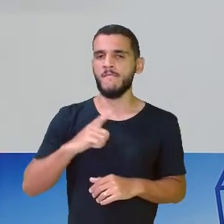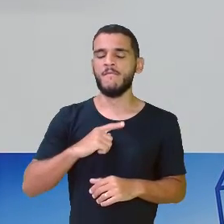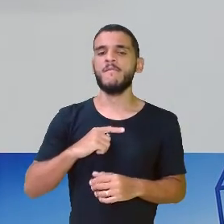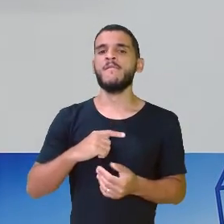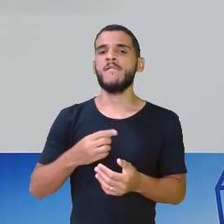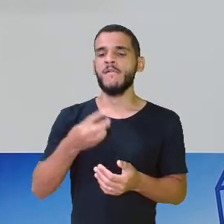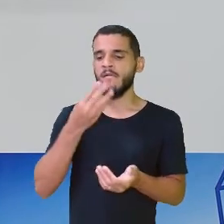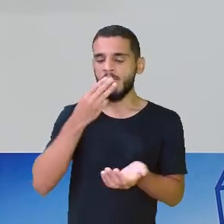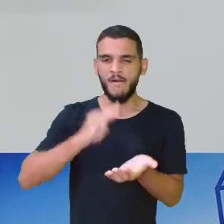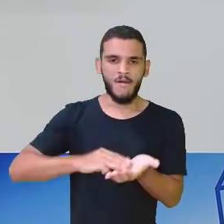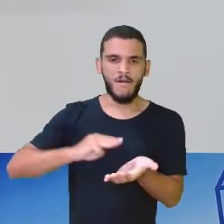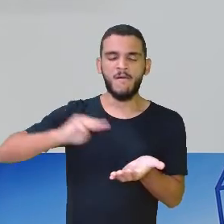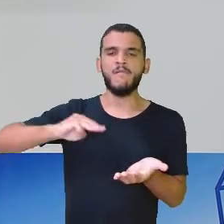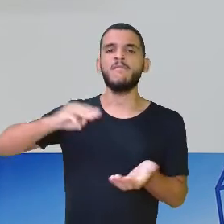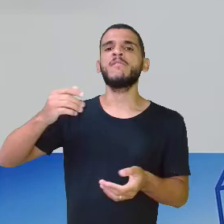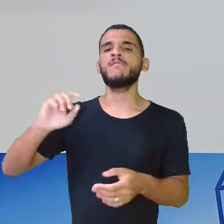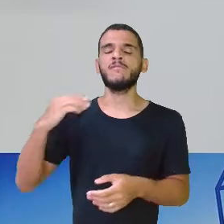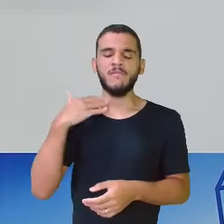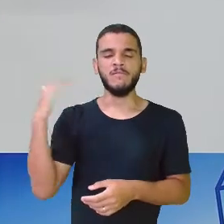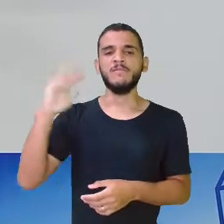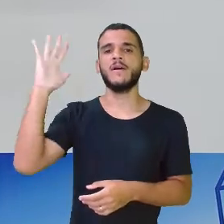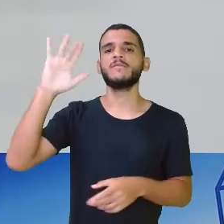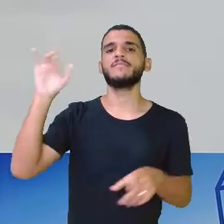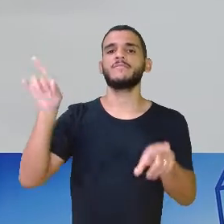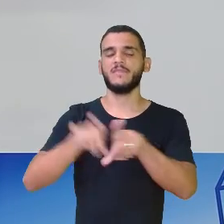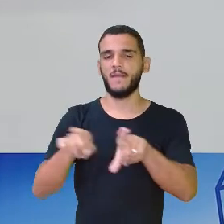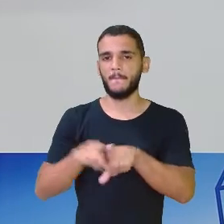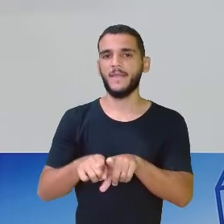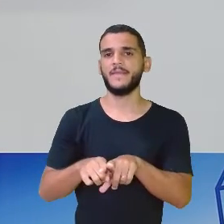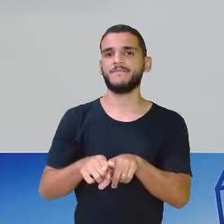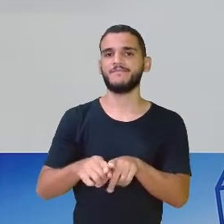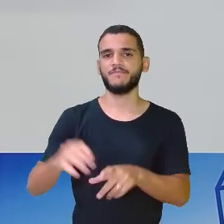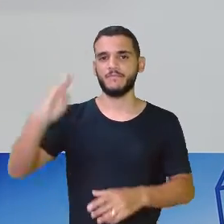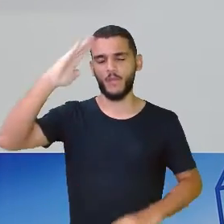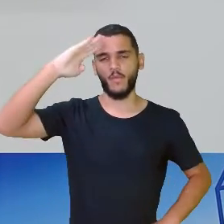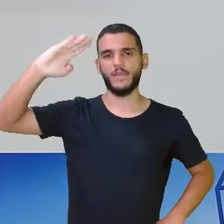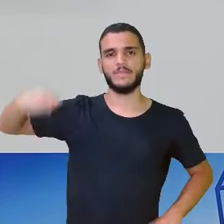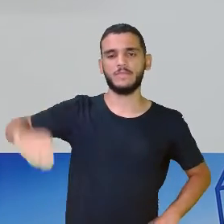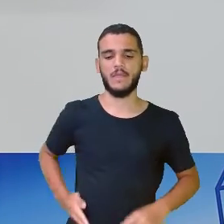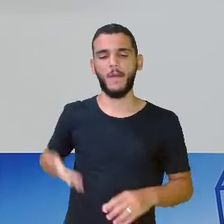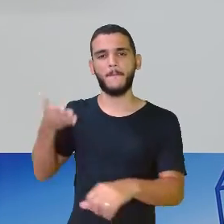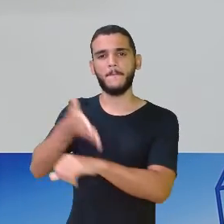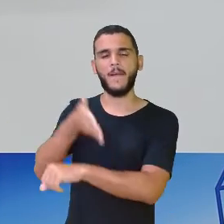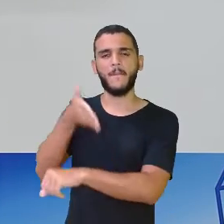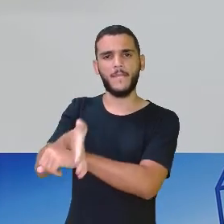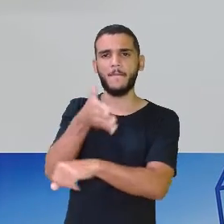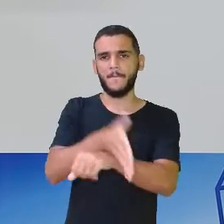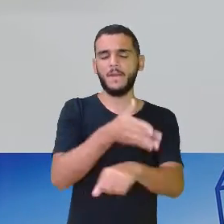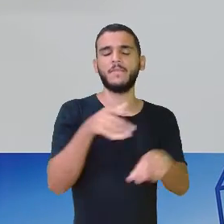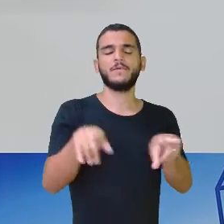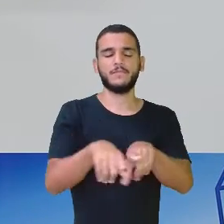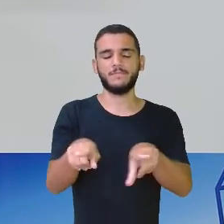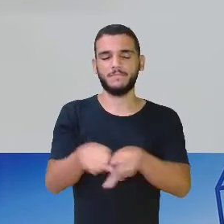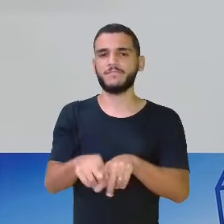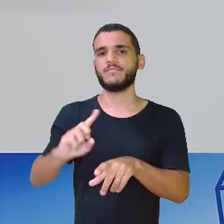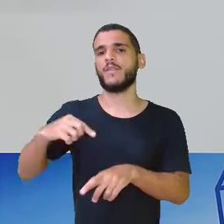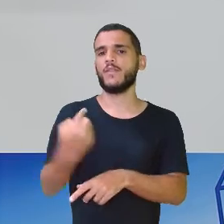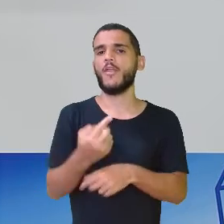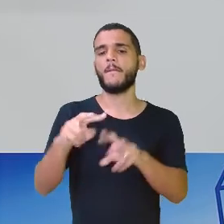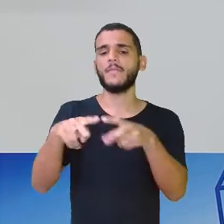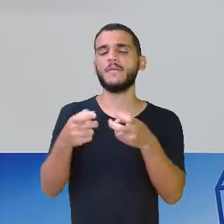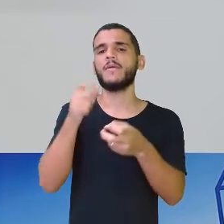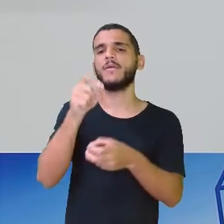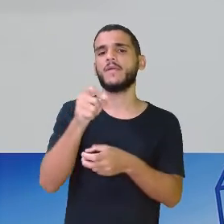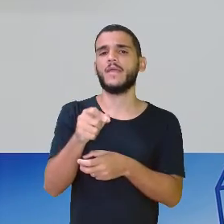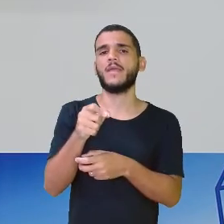pesada, limitação do exército. Então, após tudo isso, o que é que a gente vai ver? Ela vai ser submetida,